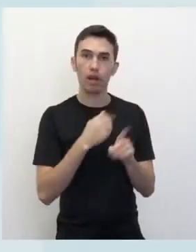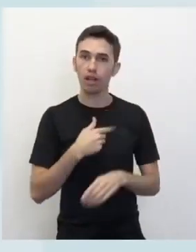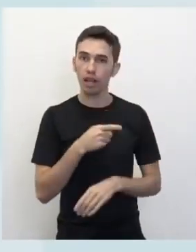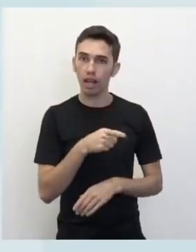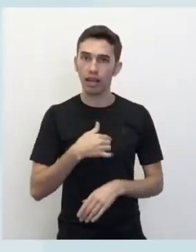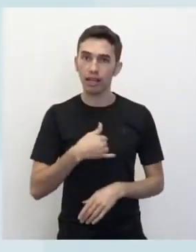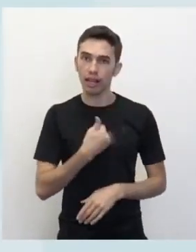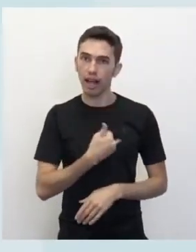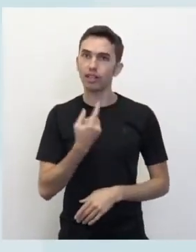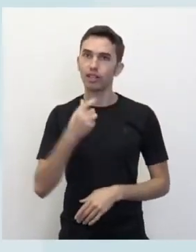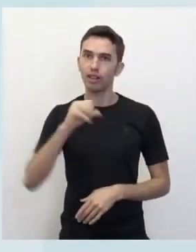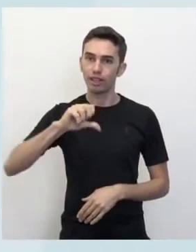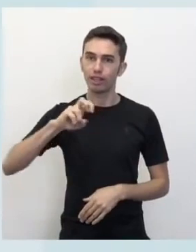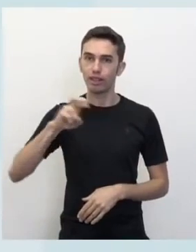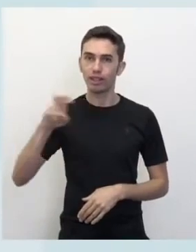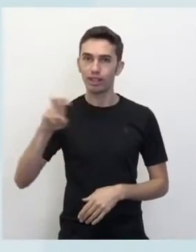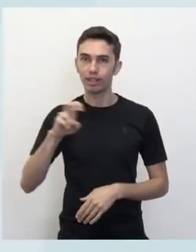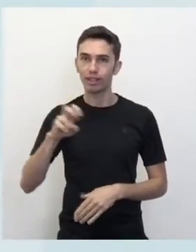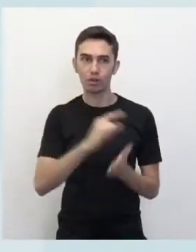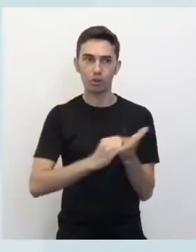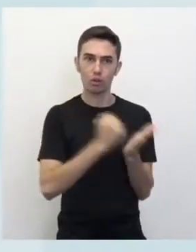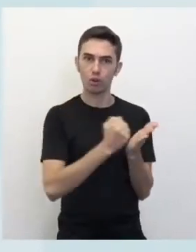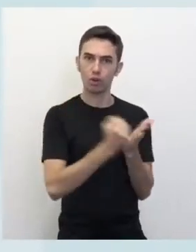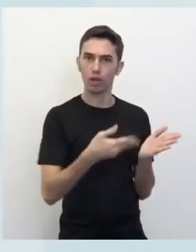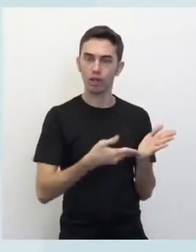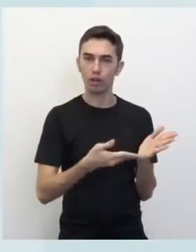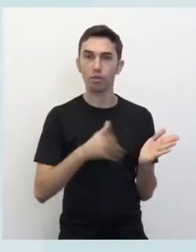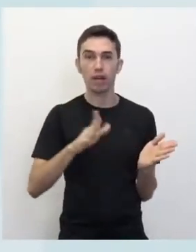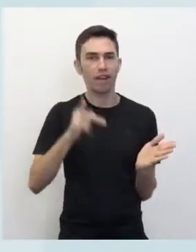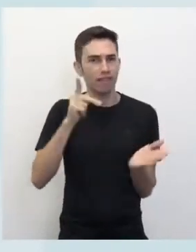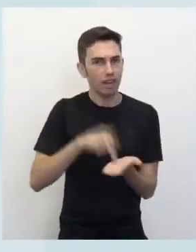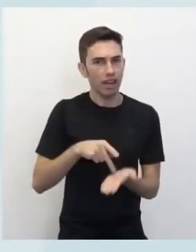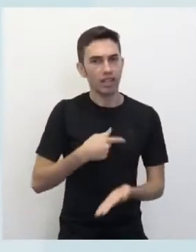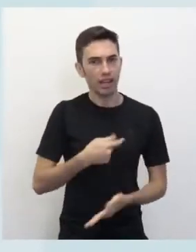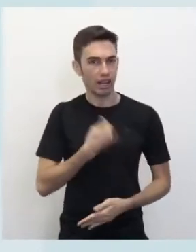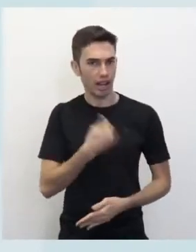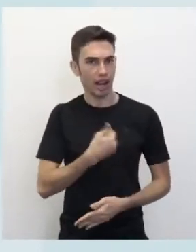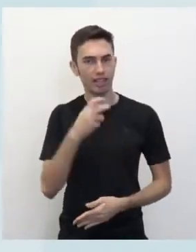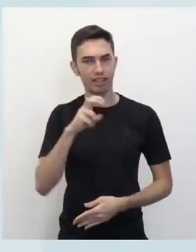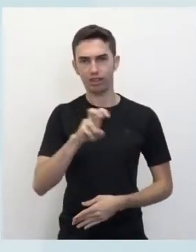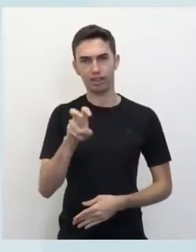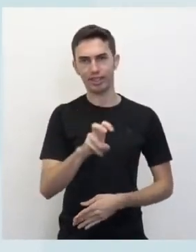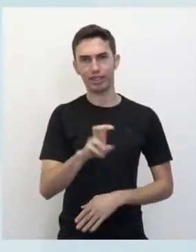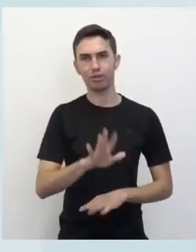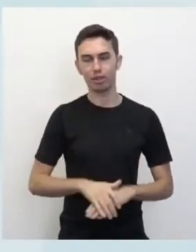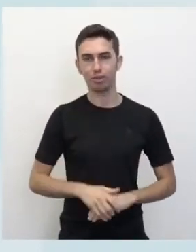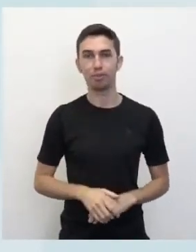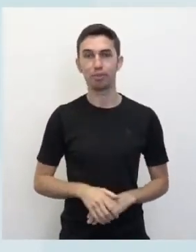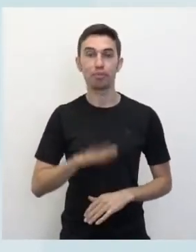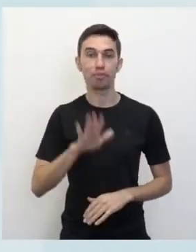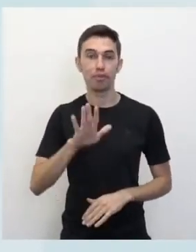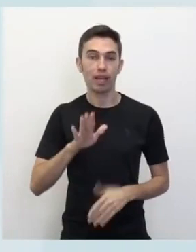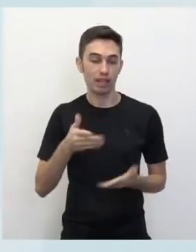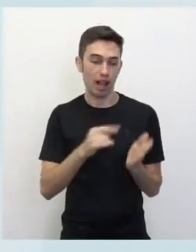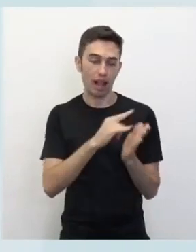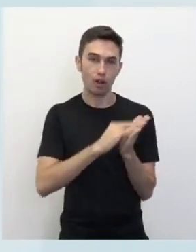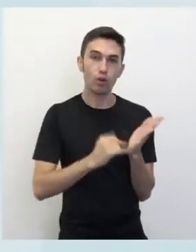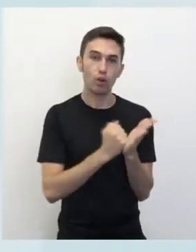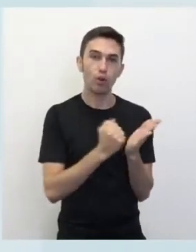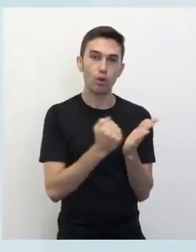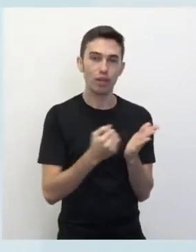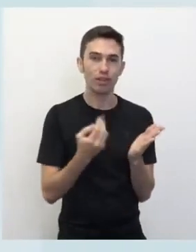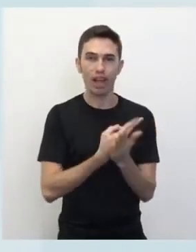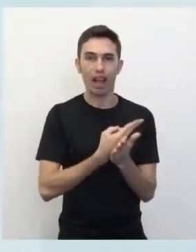oficialmente 955 anos. Na verdade, ele tem 55 anos. De acordo com o